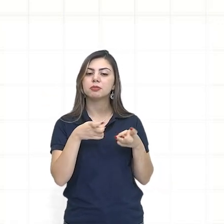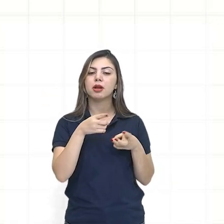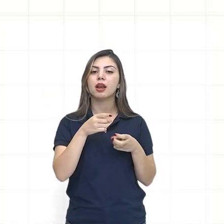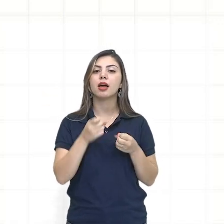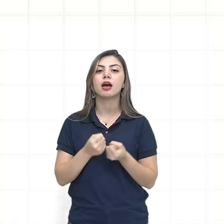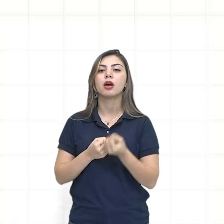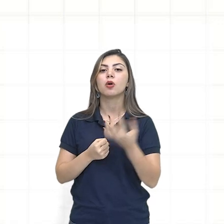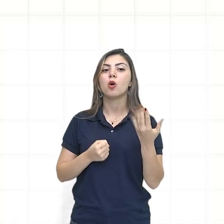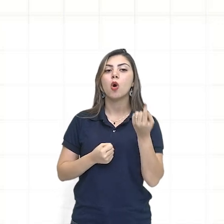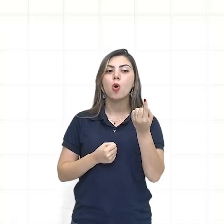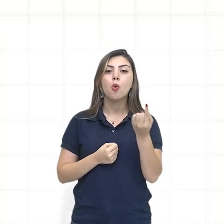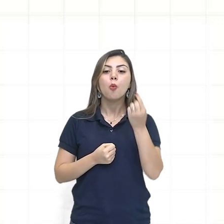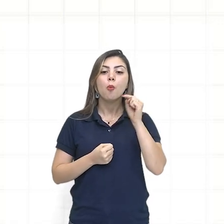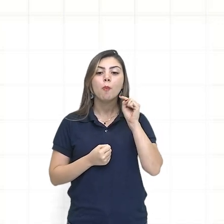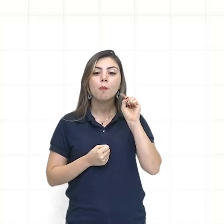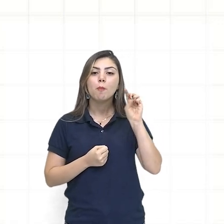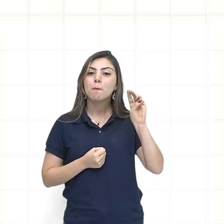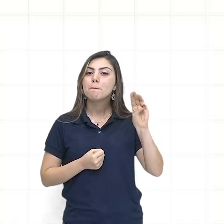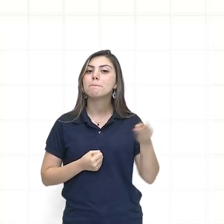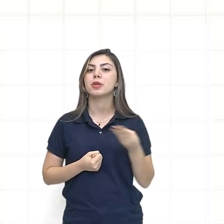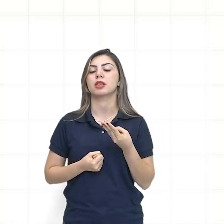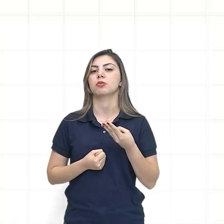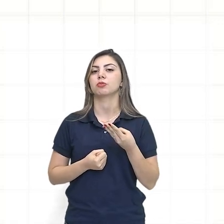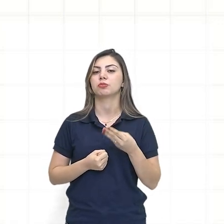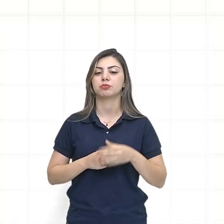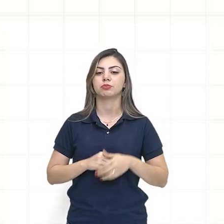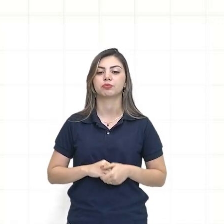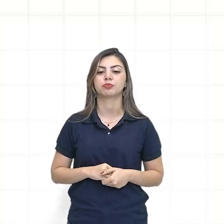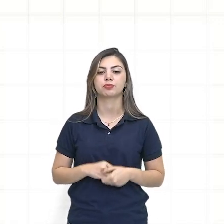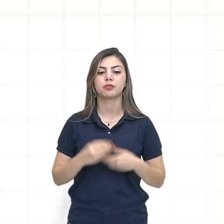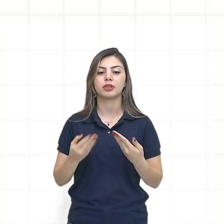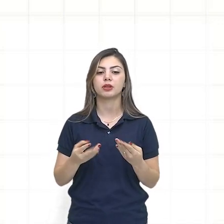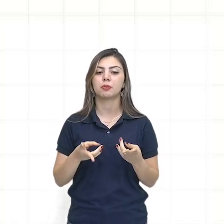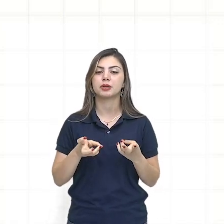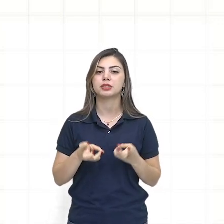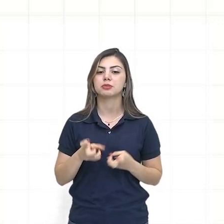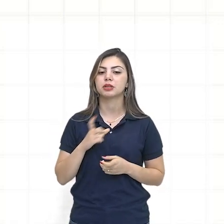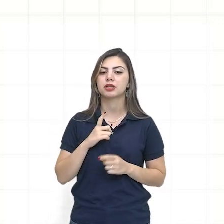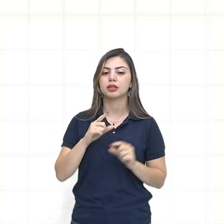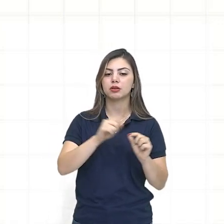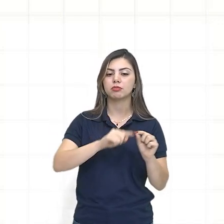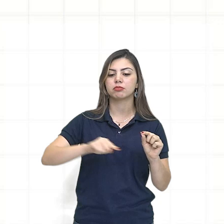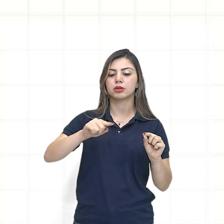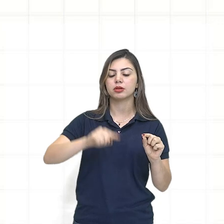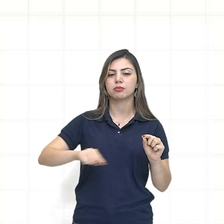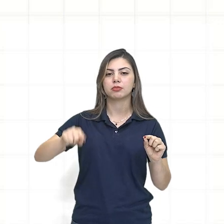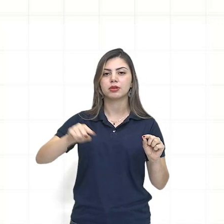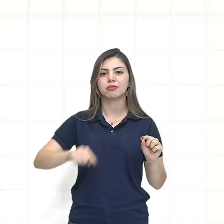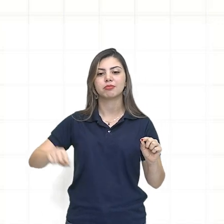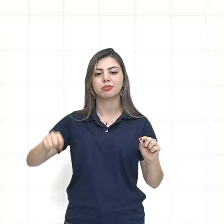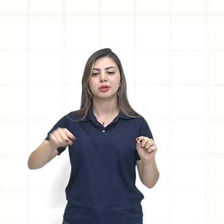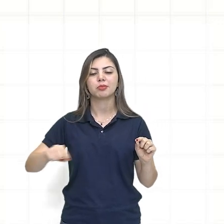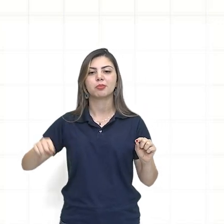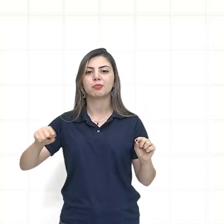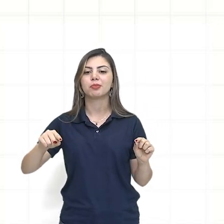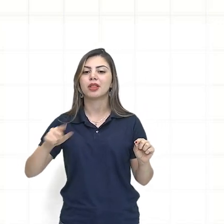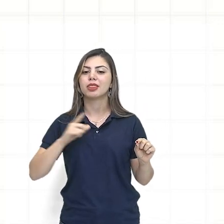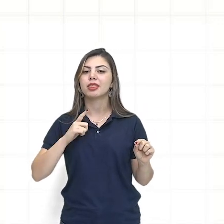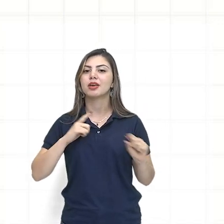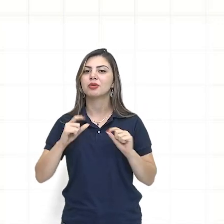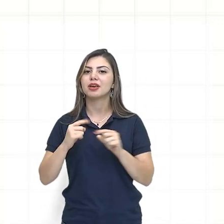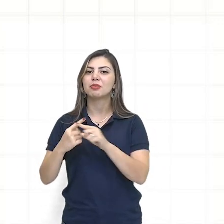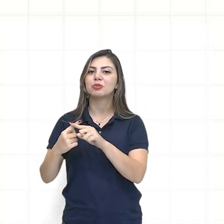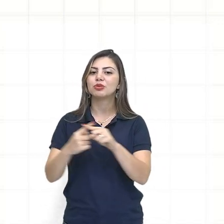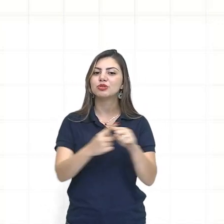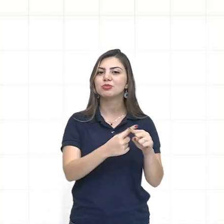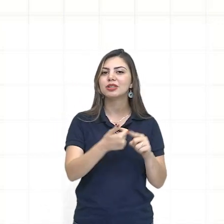valor dele já é de 1 milhão. Então a gente pode observar que de um símbolo para o outro, sempre estamos